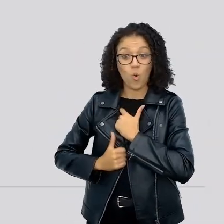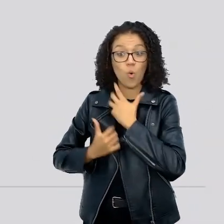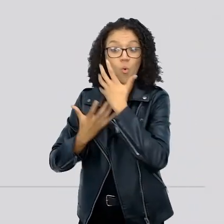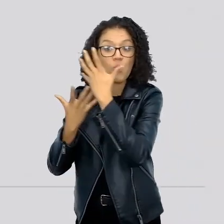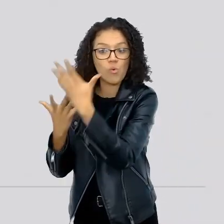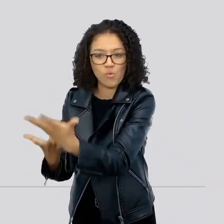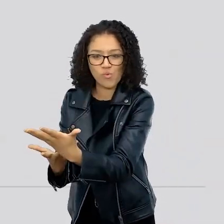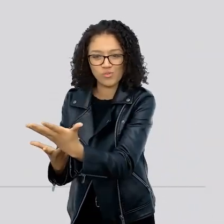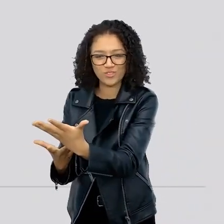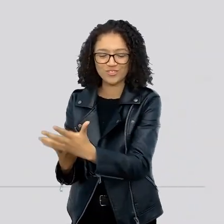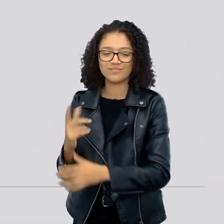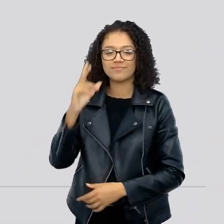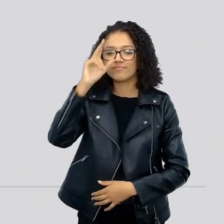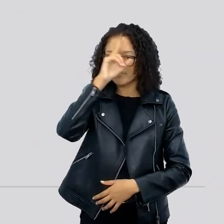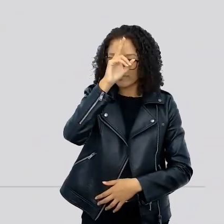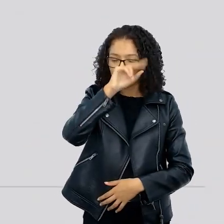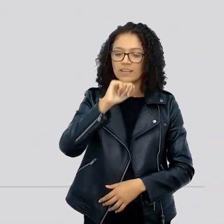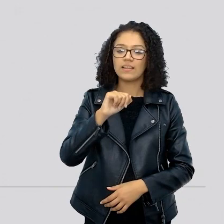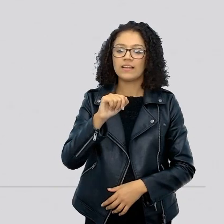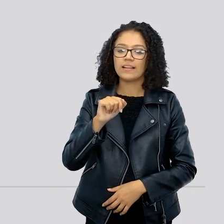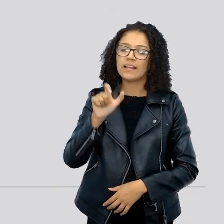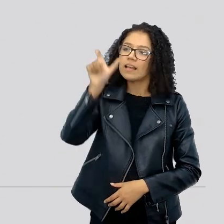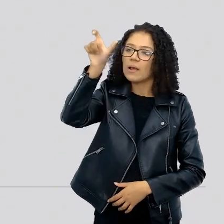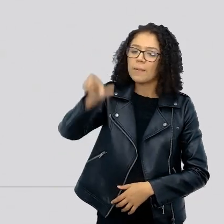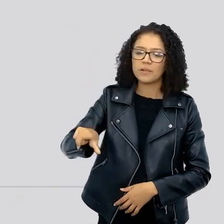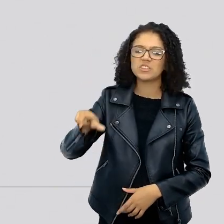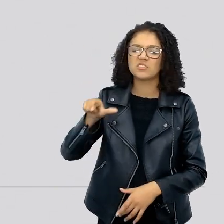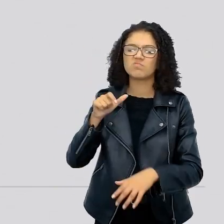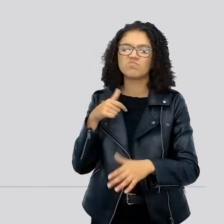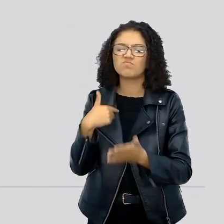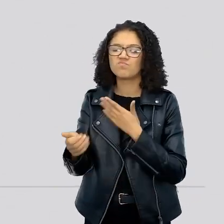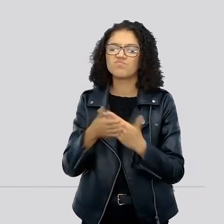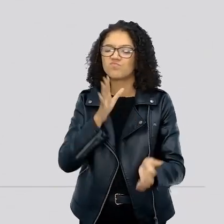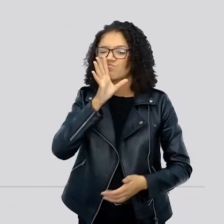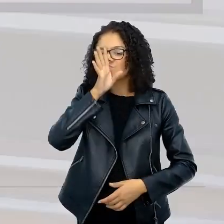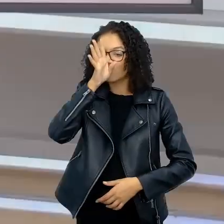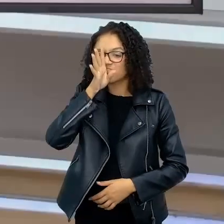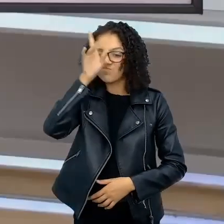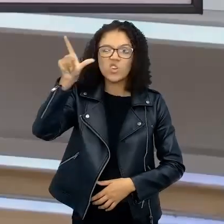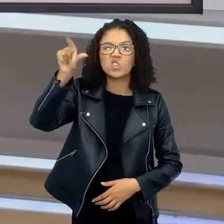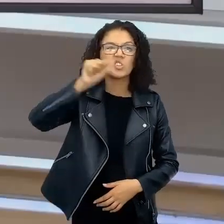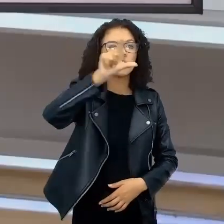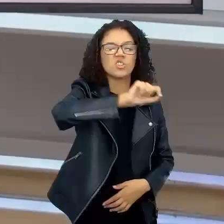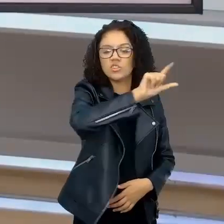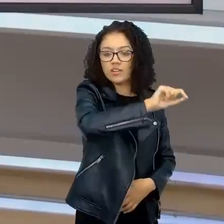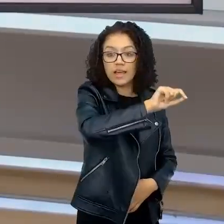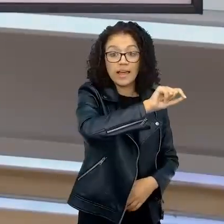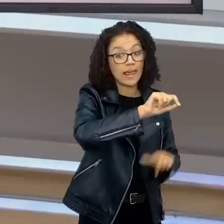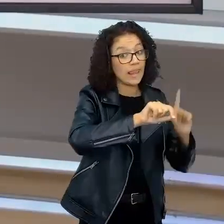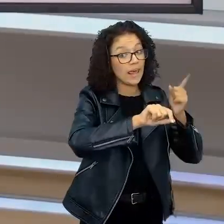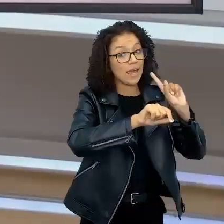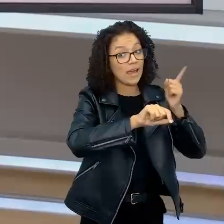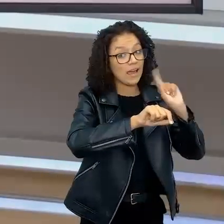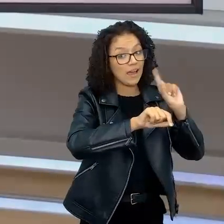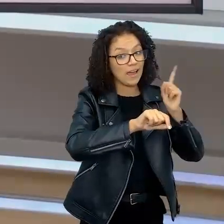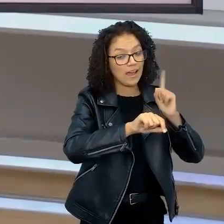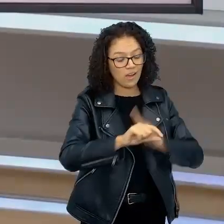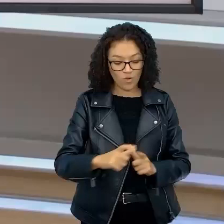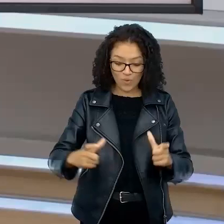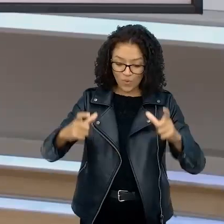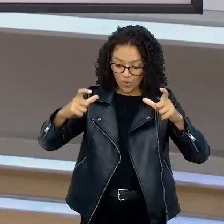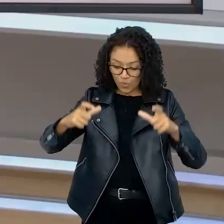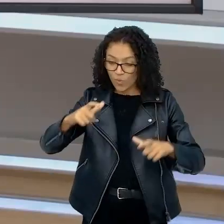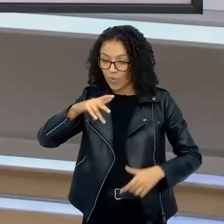disse numa aula passada, ela não é escolhida aleatoriamente. Existe toda uma análise, né, do ambiente,